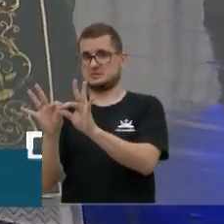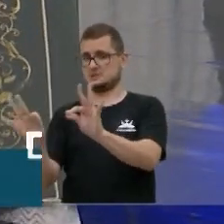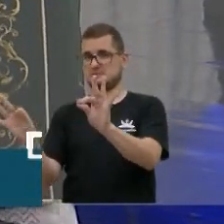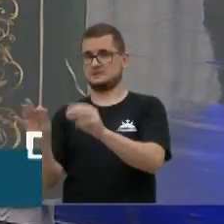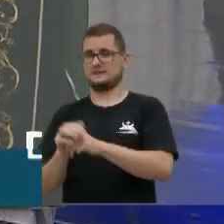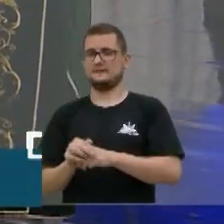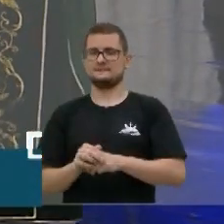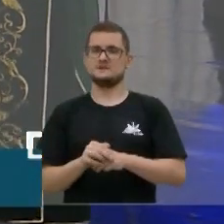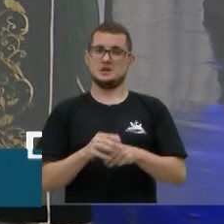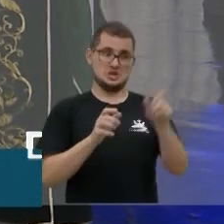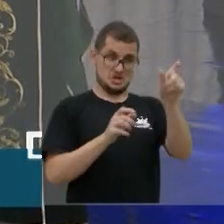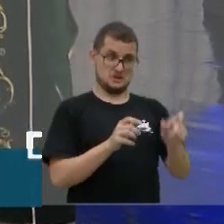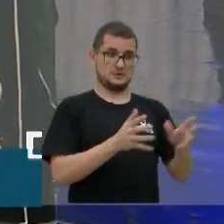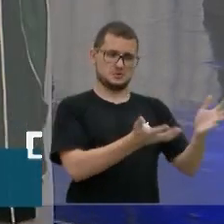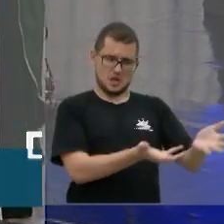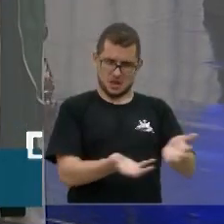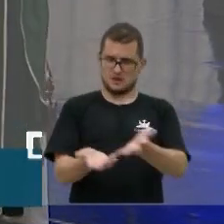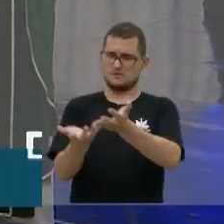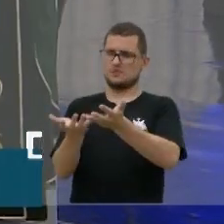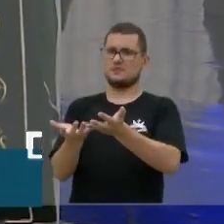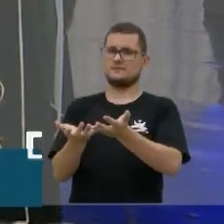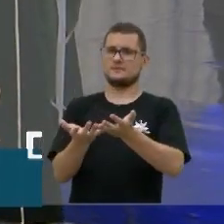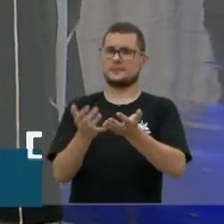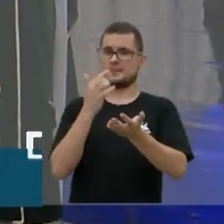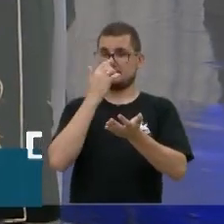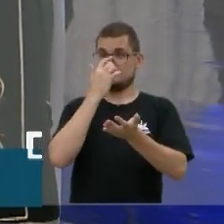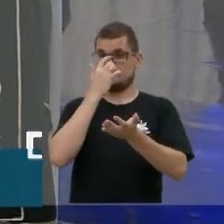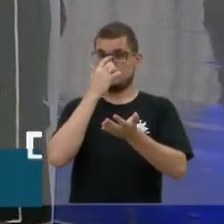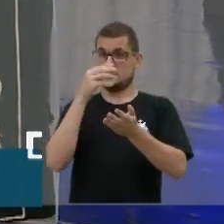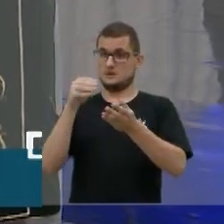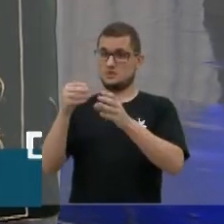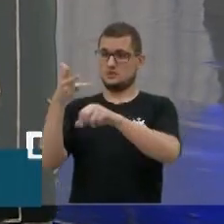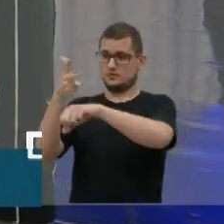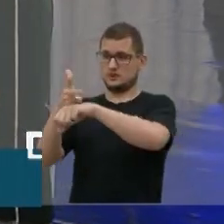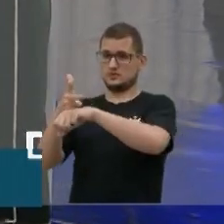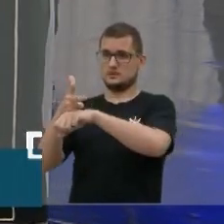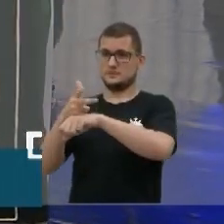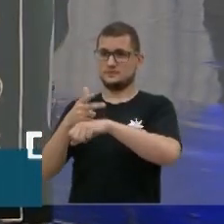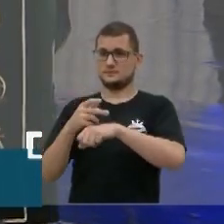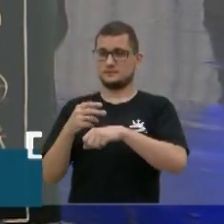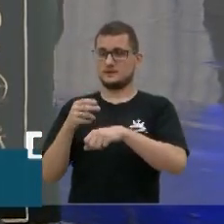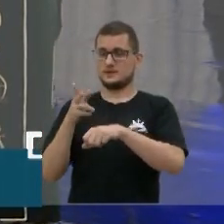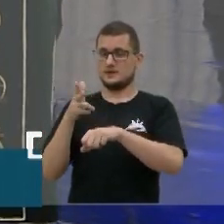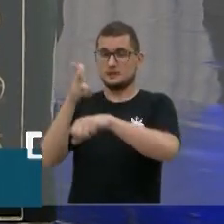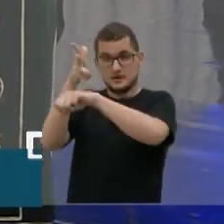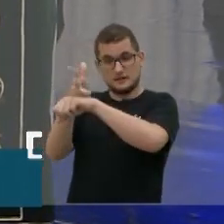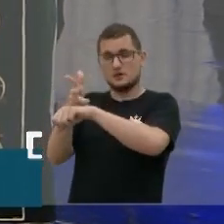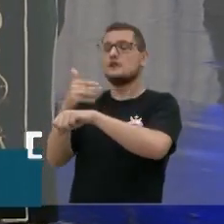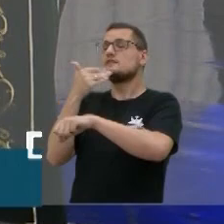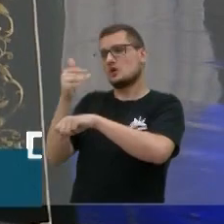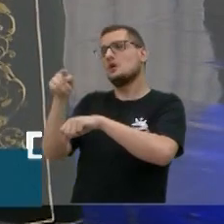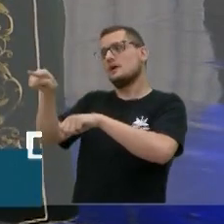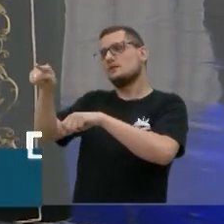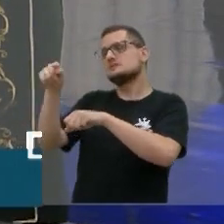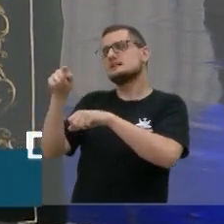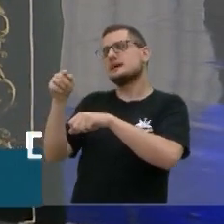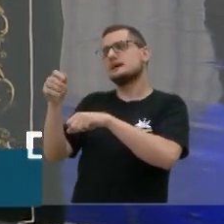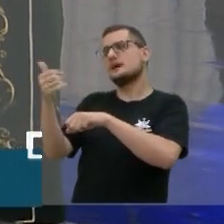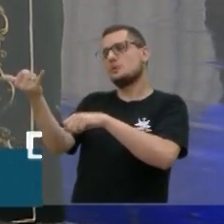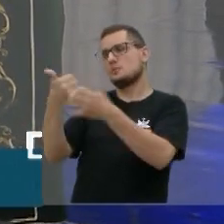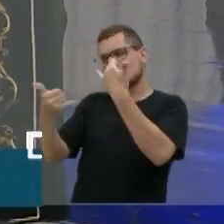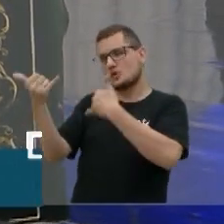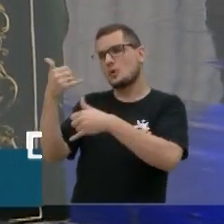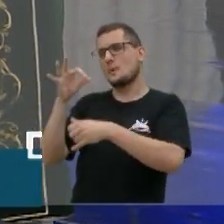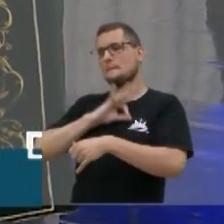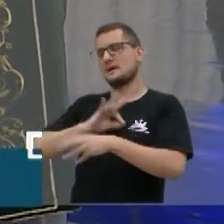E ele disse assim, não mandou para mim. Diga um recado para o padre Reginaldo. Eu prestei atenção no recado,